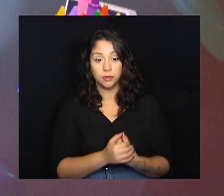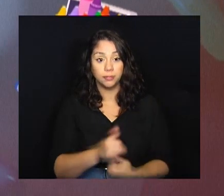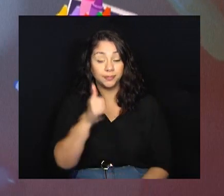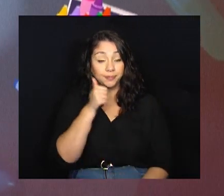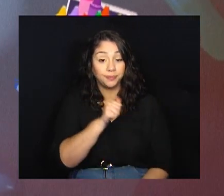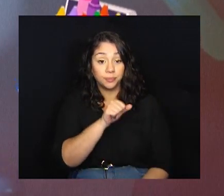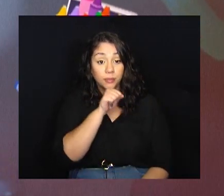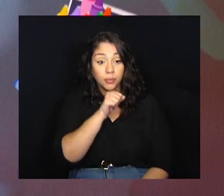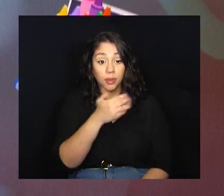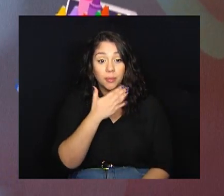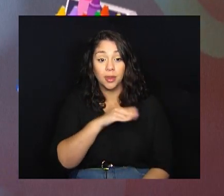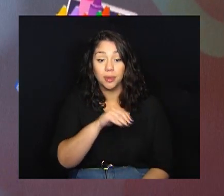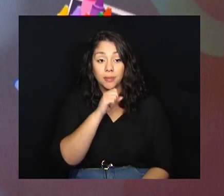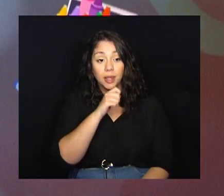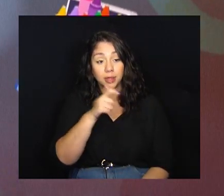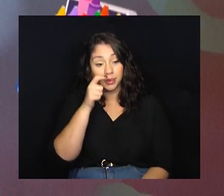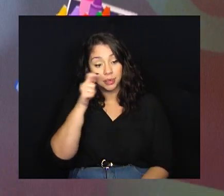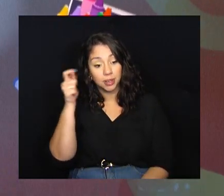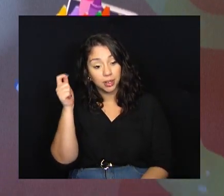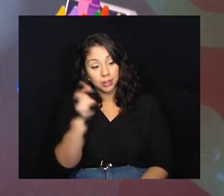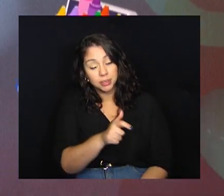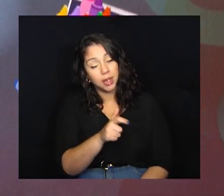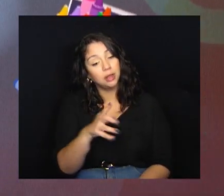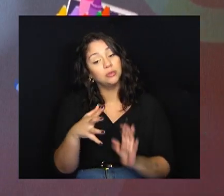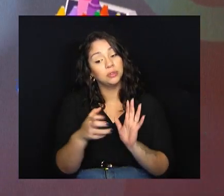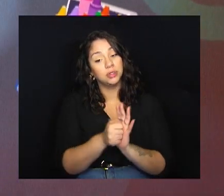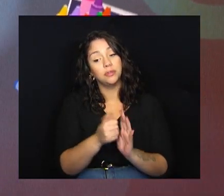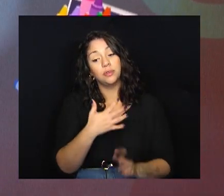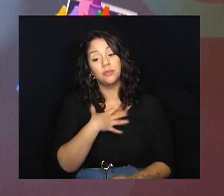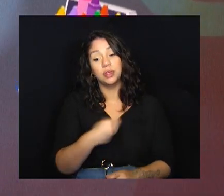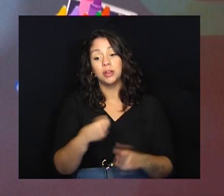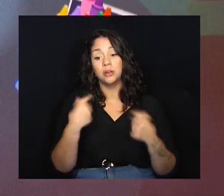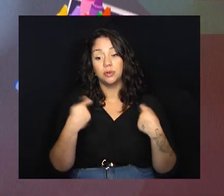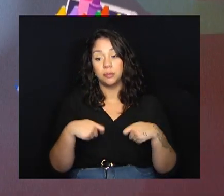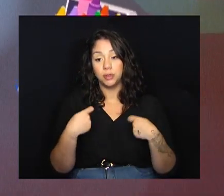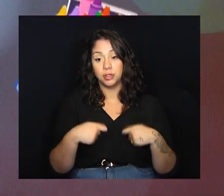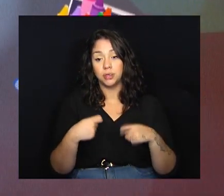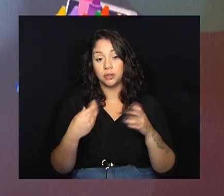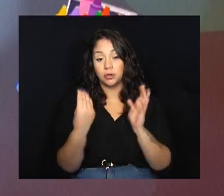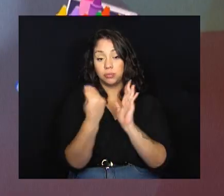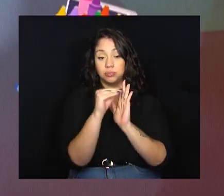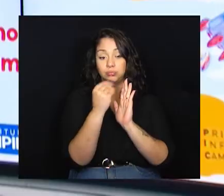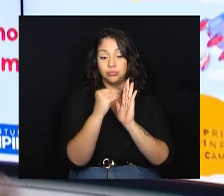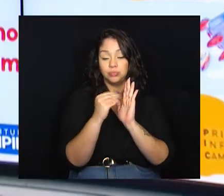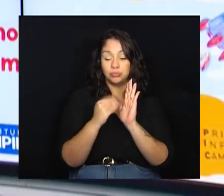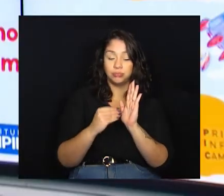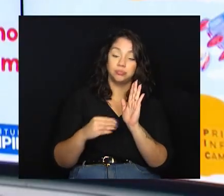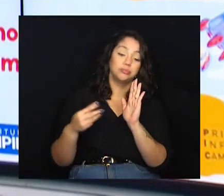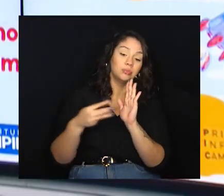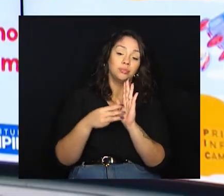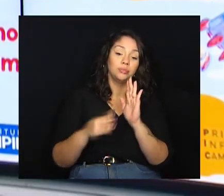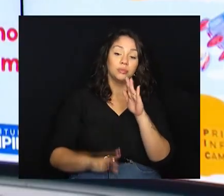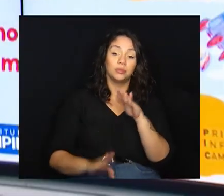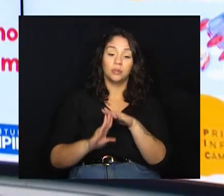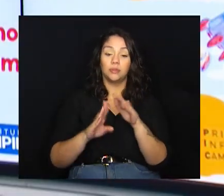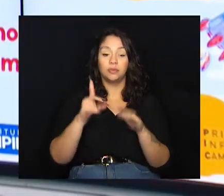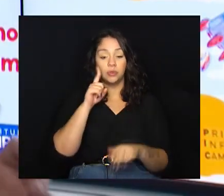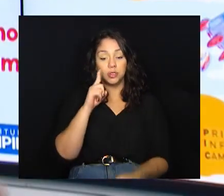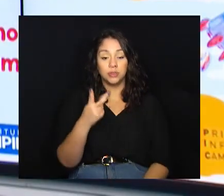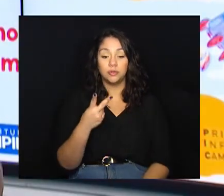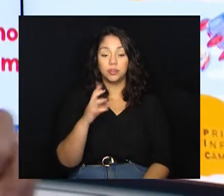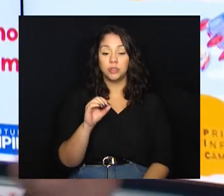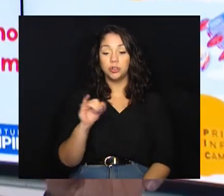interessados em inscrever os filhos deverão preencher um formulário até o dia 20 de julho entrando no portal da prefeitura